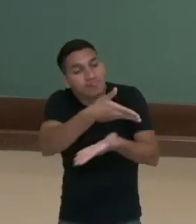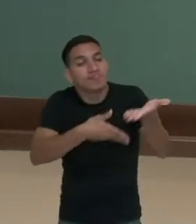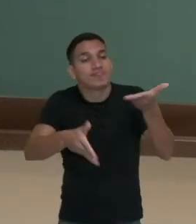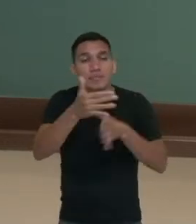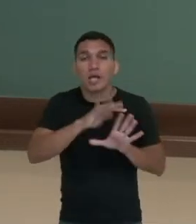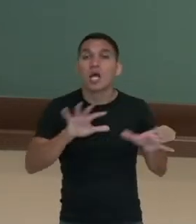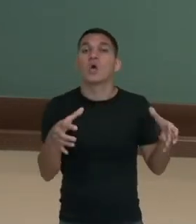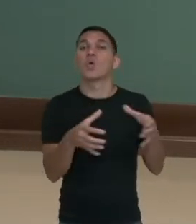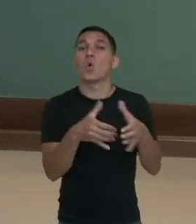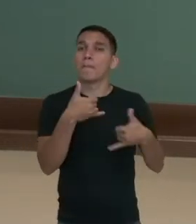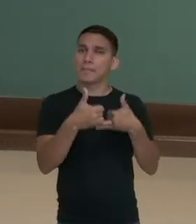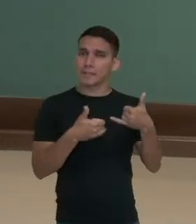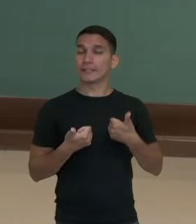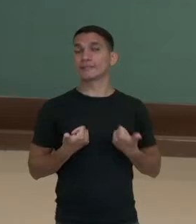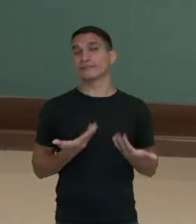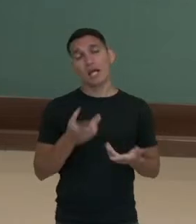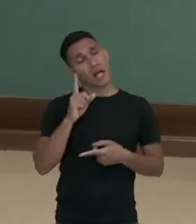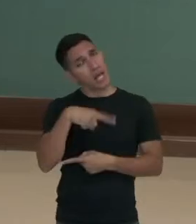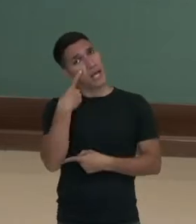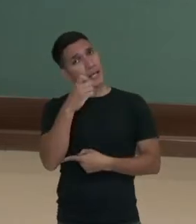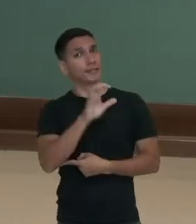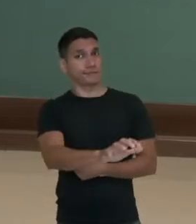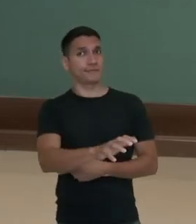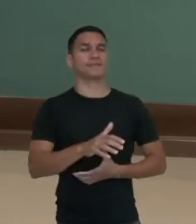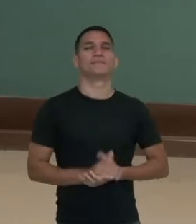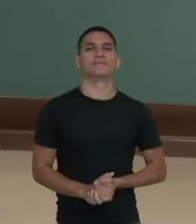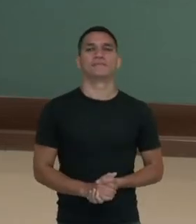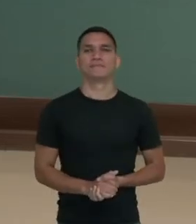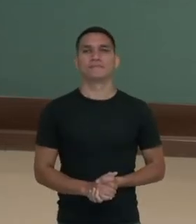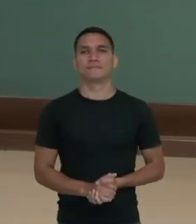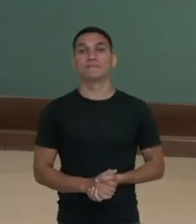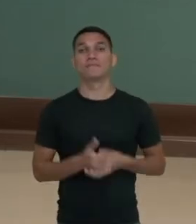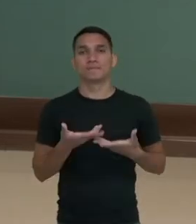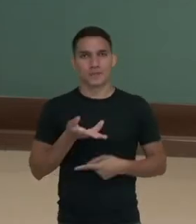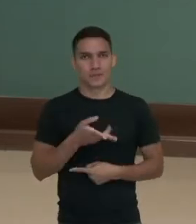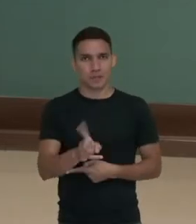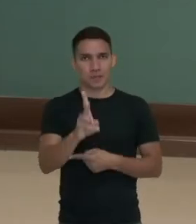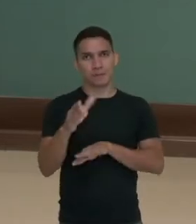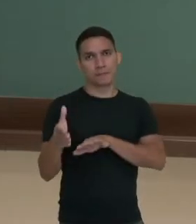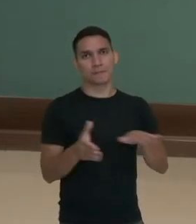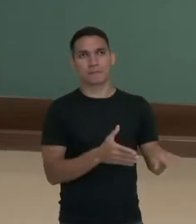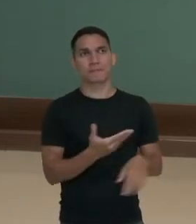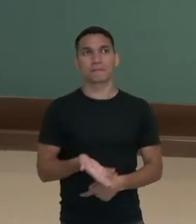equipe para jogar, né? Bem interessante, tá bom? Vamos seguir.